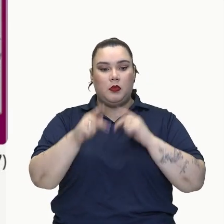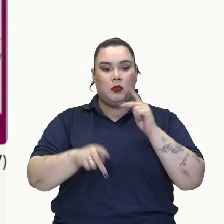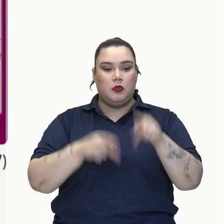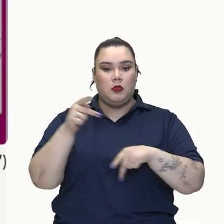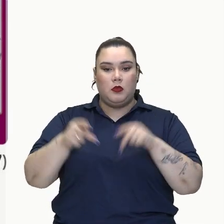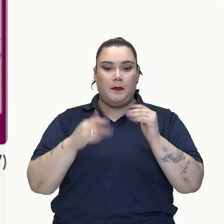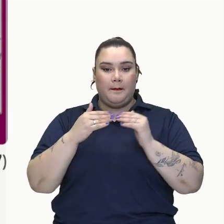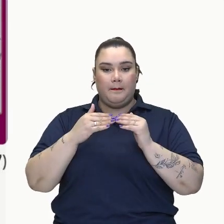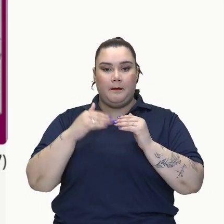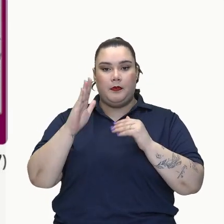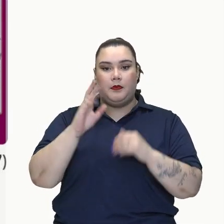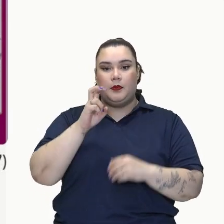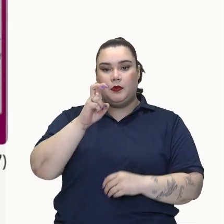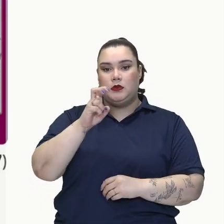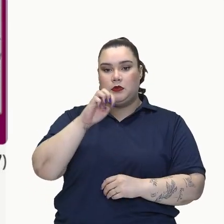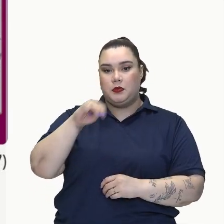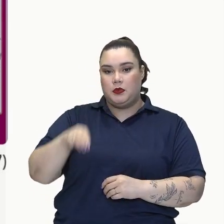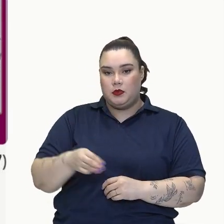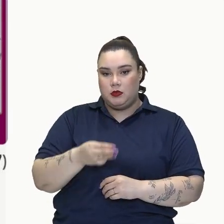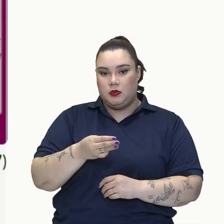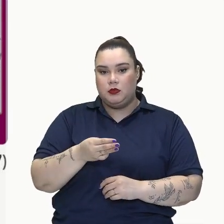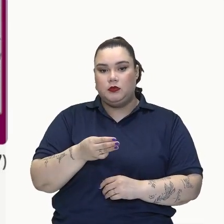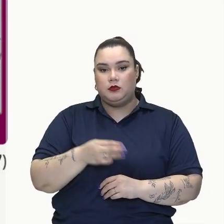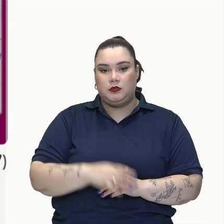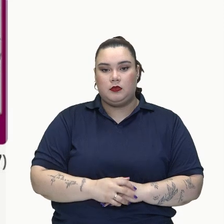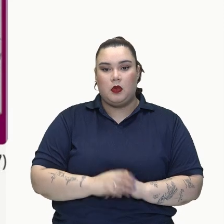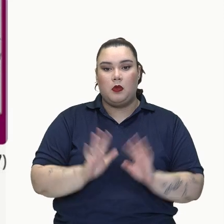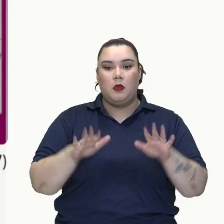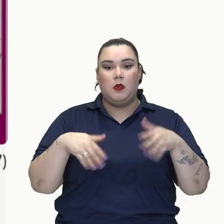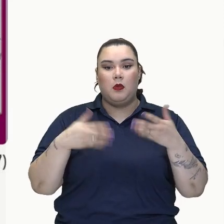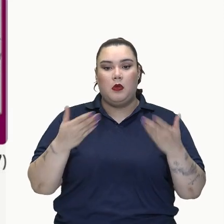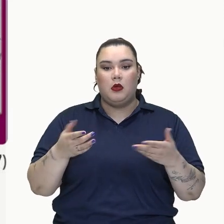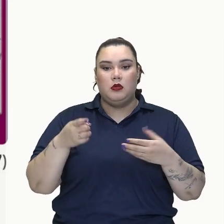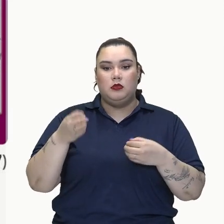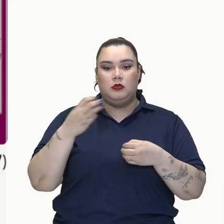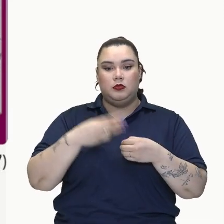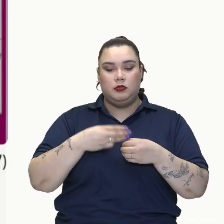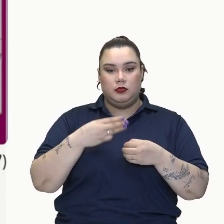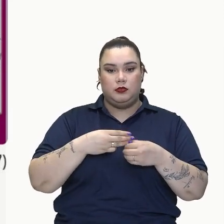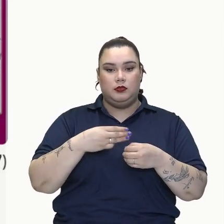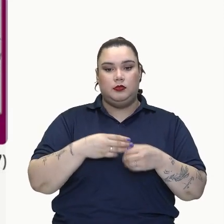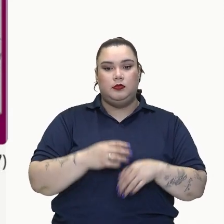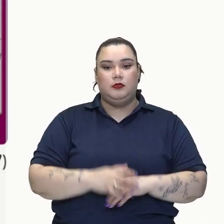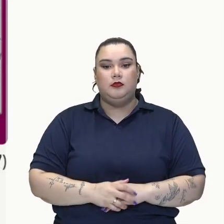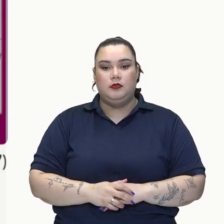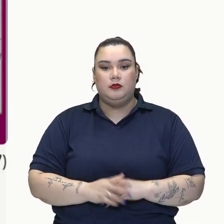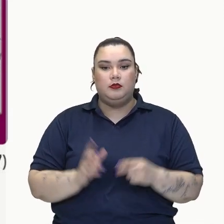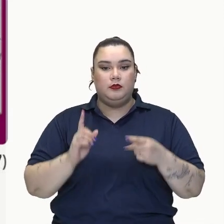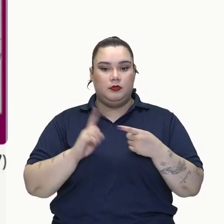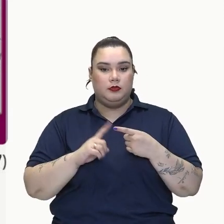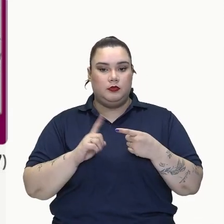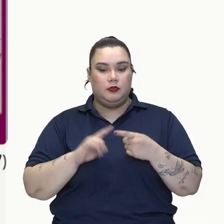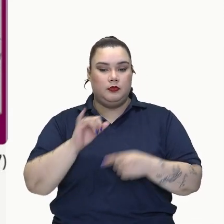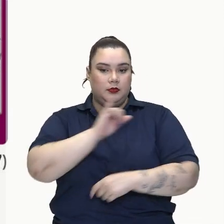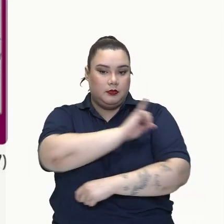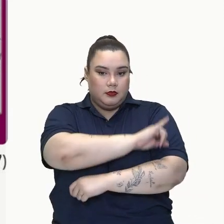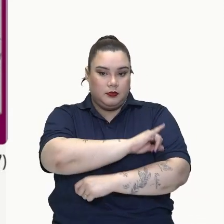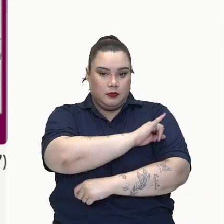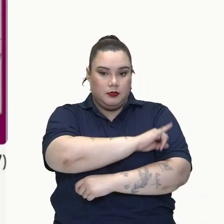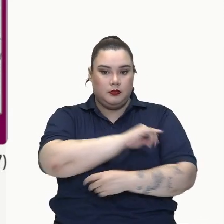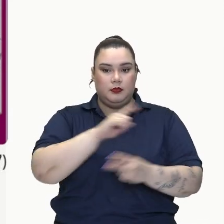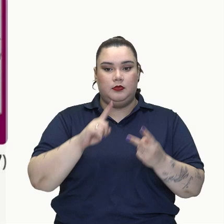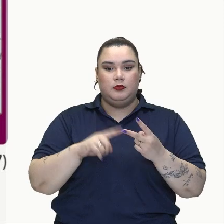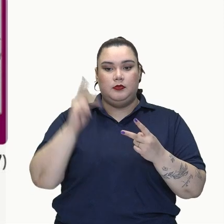população acima de 5 milhões. E aí, quais são esses municípios? Nós vamos ter aqui o Rio de Janeiro e